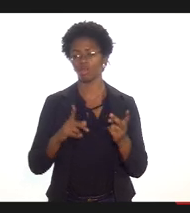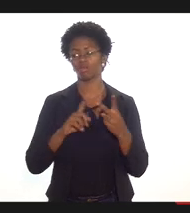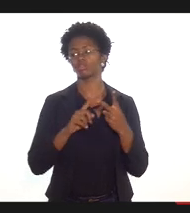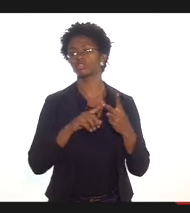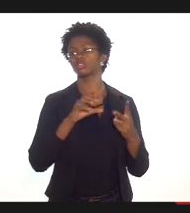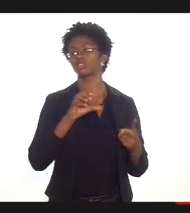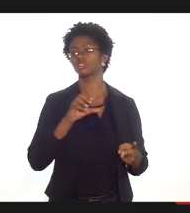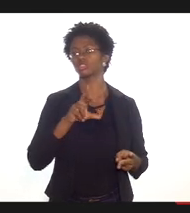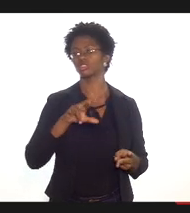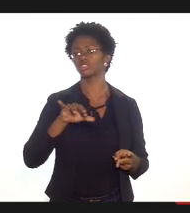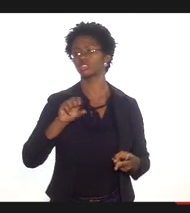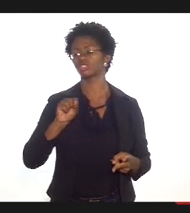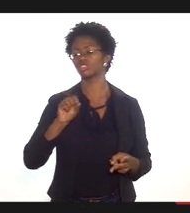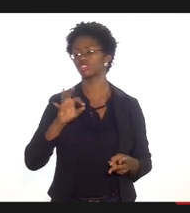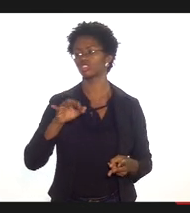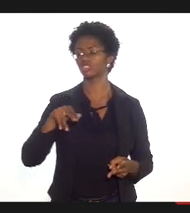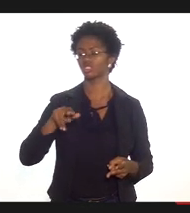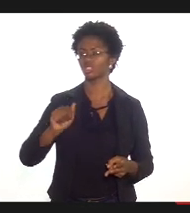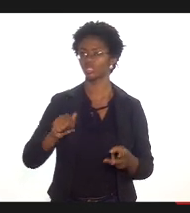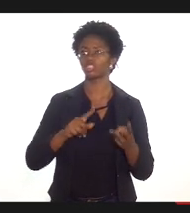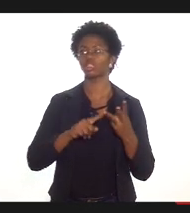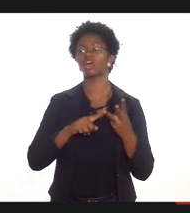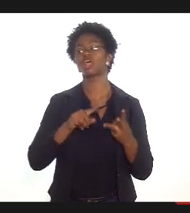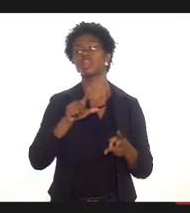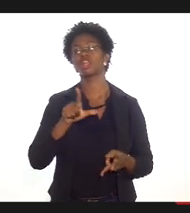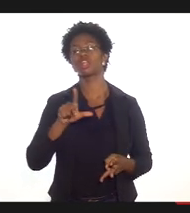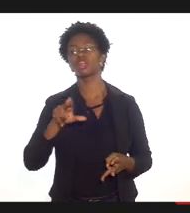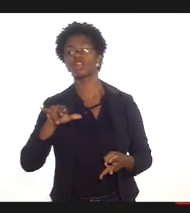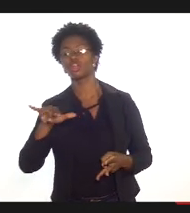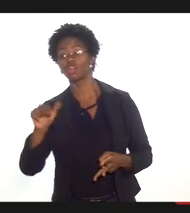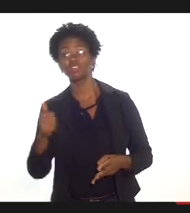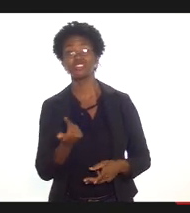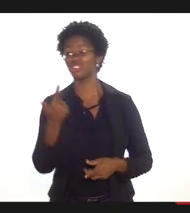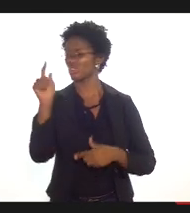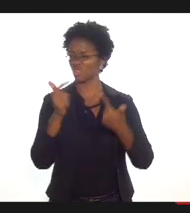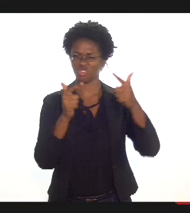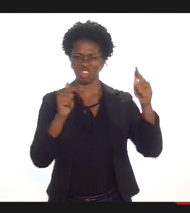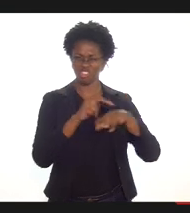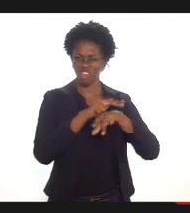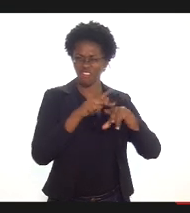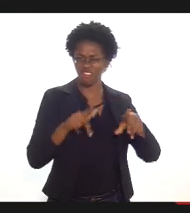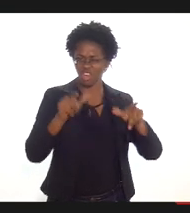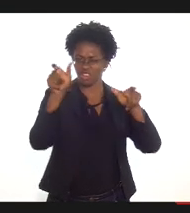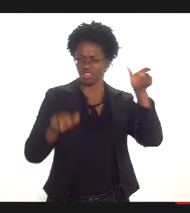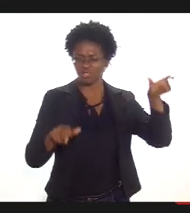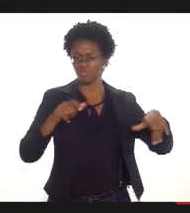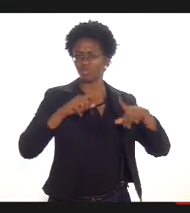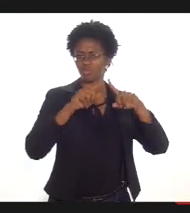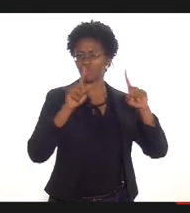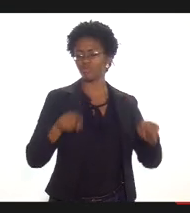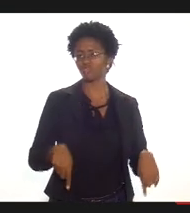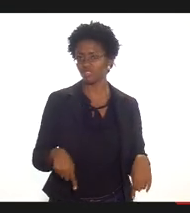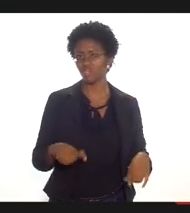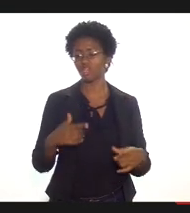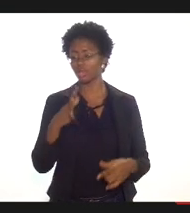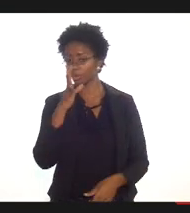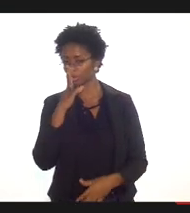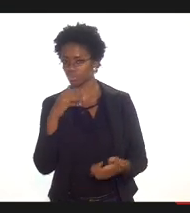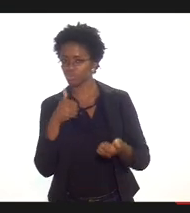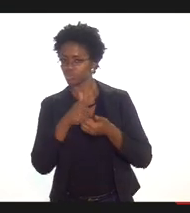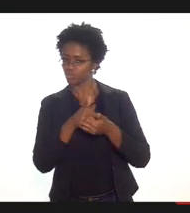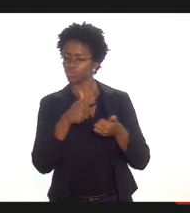Cristiane Gerardo, da Lúcia de Pádua e tantos outros profissionais que acompanham o dia a